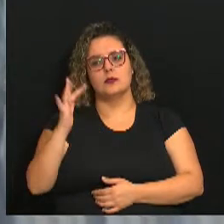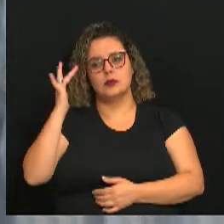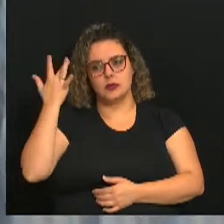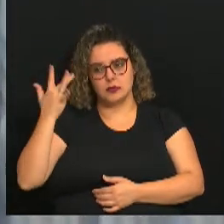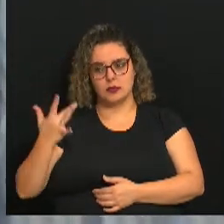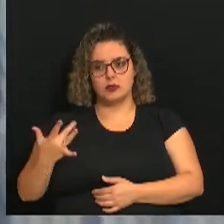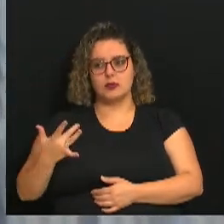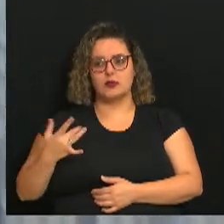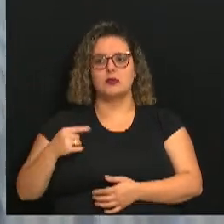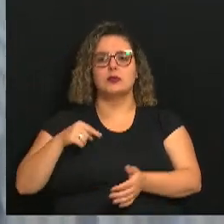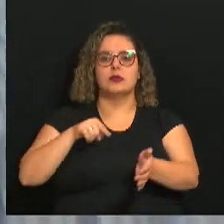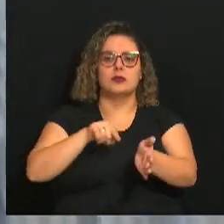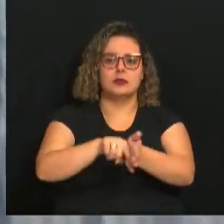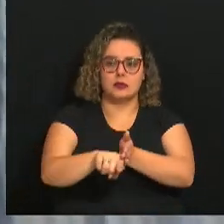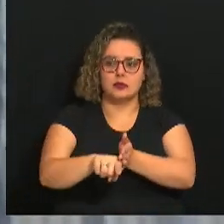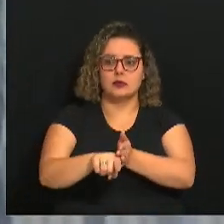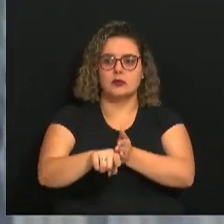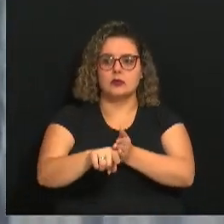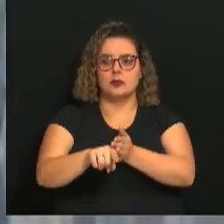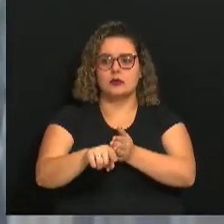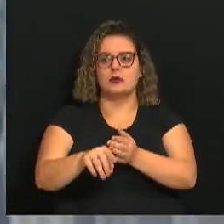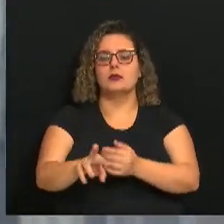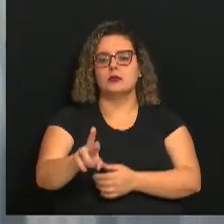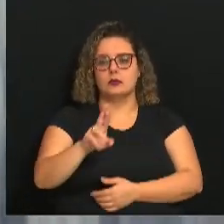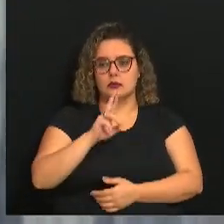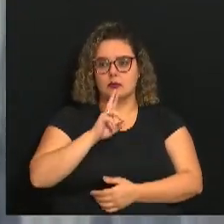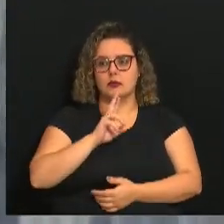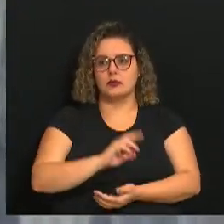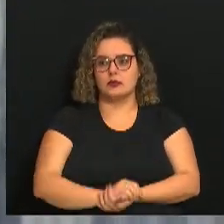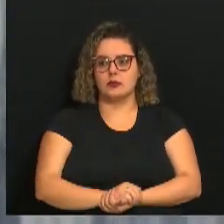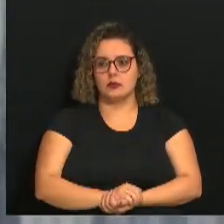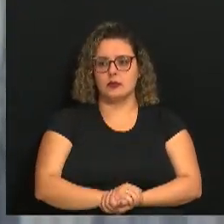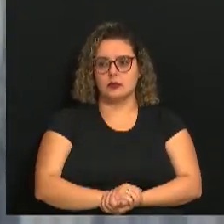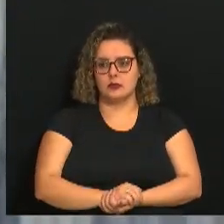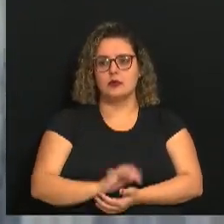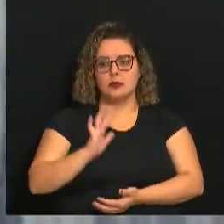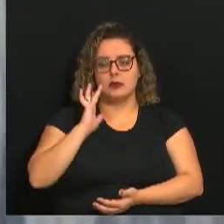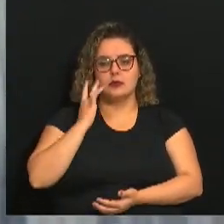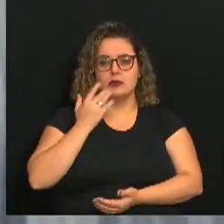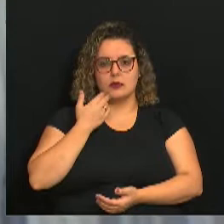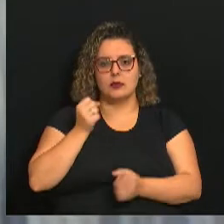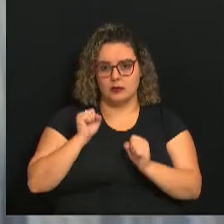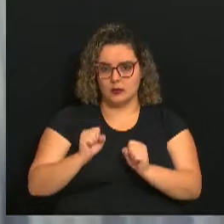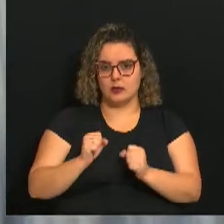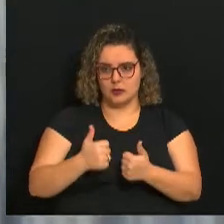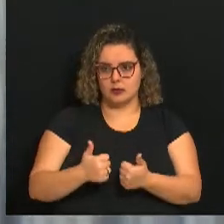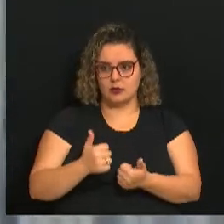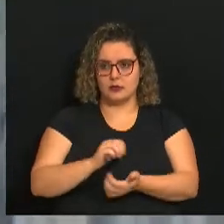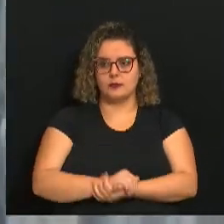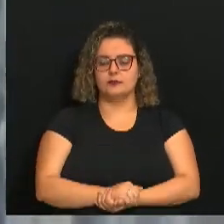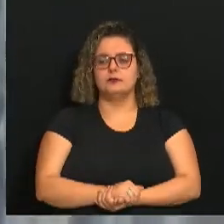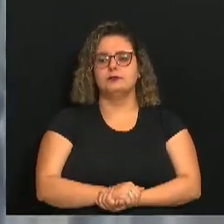os seus questionamentos e aí vocês respondem. Acho que funcionaria melhor assim, pode ser? Claro.